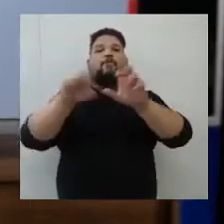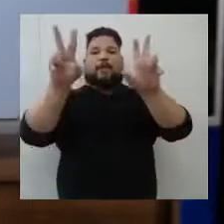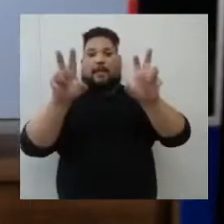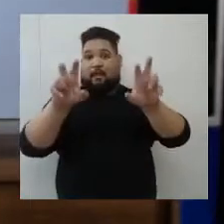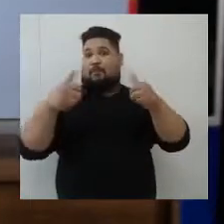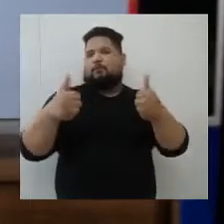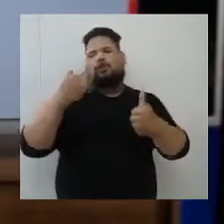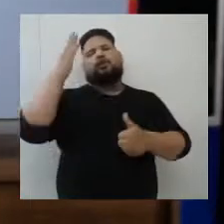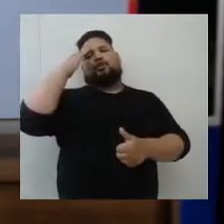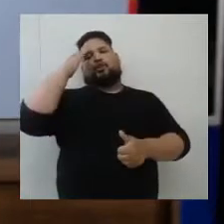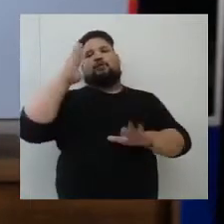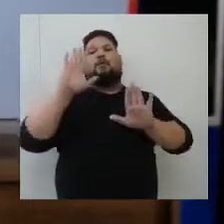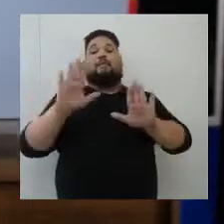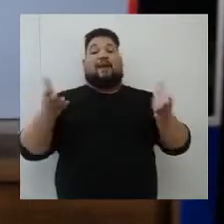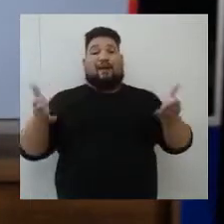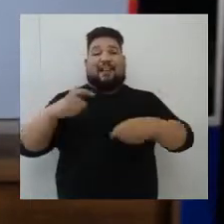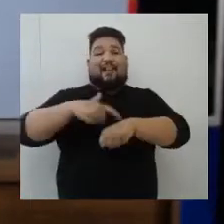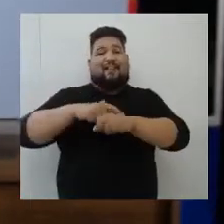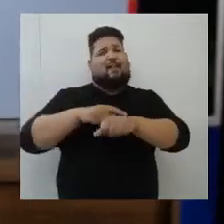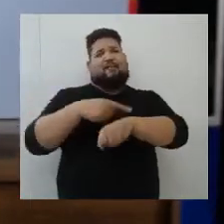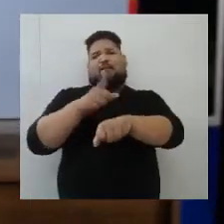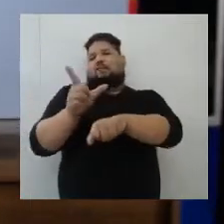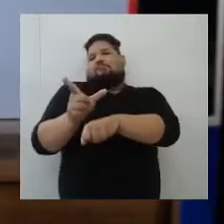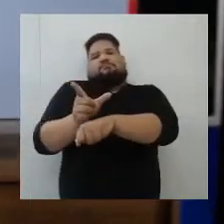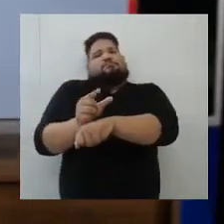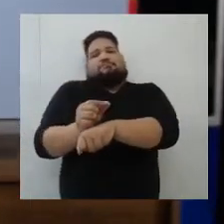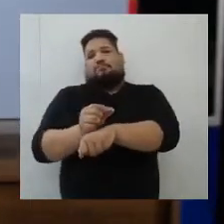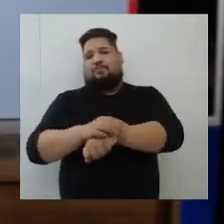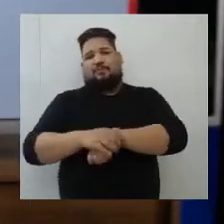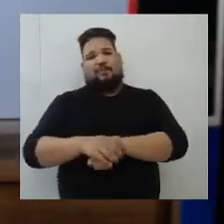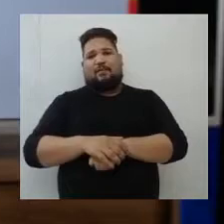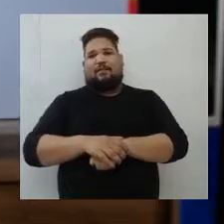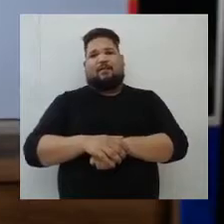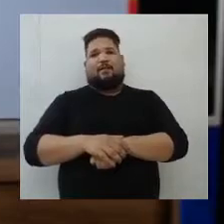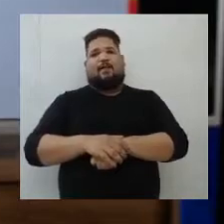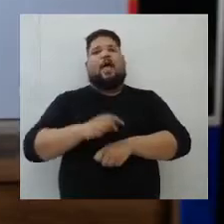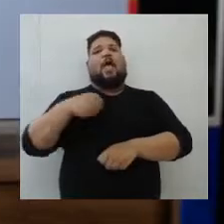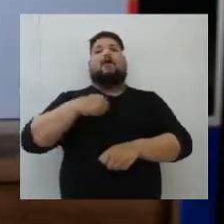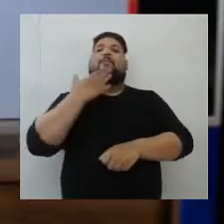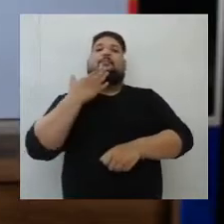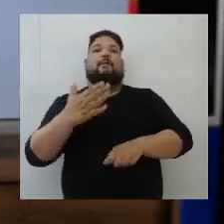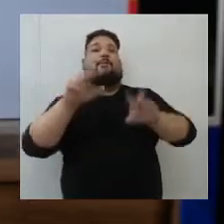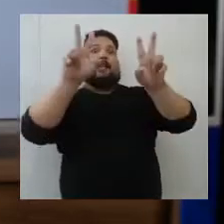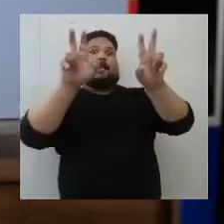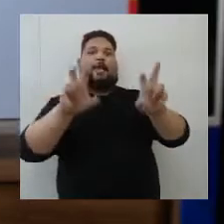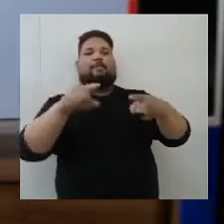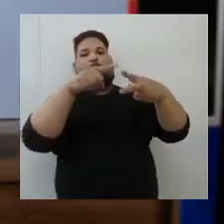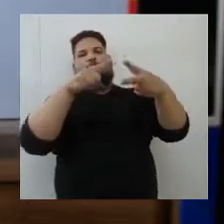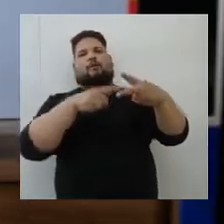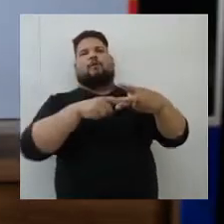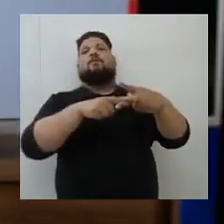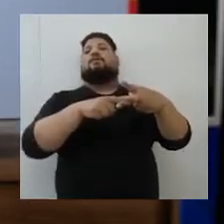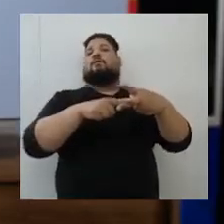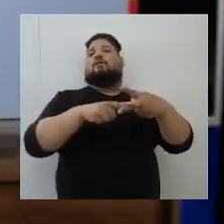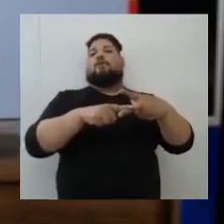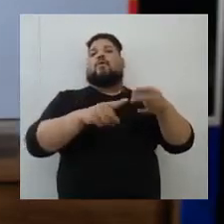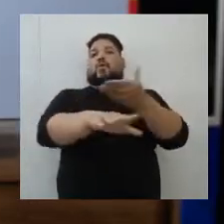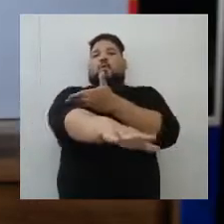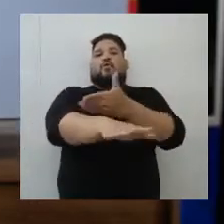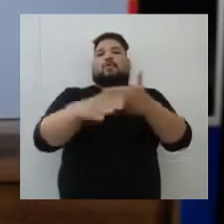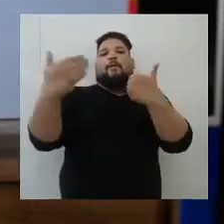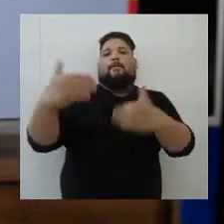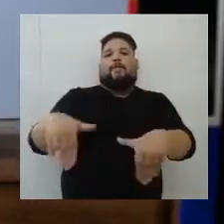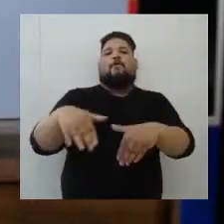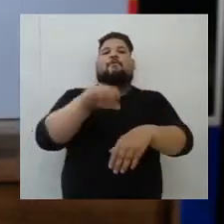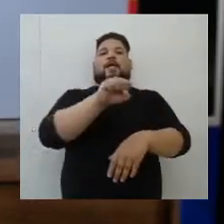esse assunto. Mas o nosso tempo é muito curto. E eu escolhi dois assuntos que costumam cair com frequência em provas, tanto